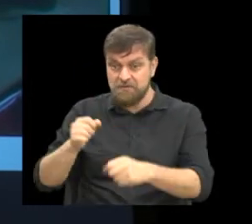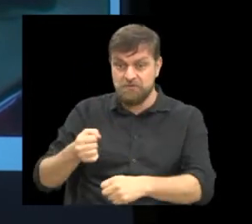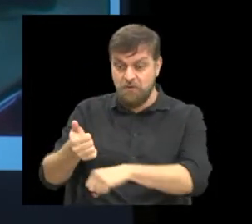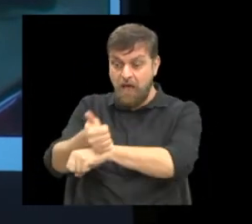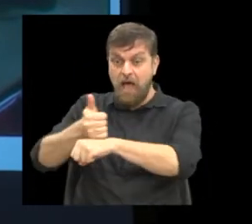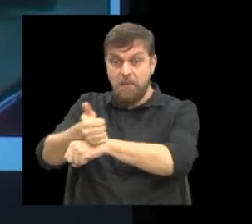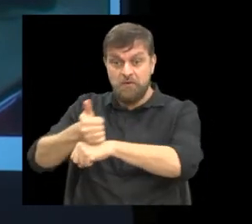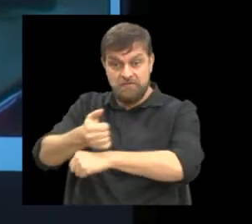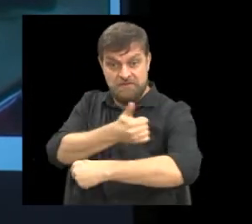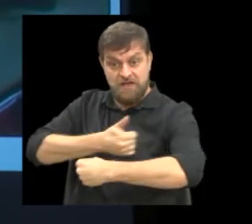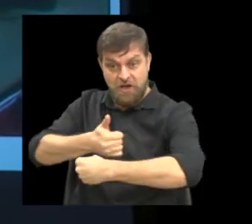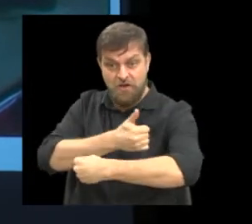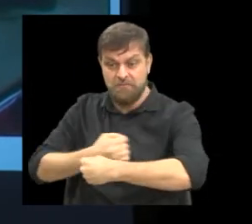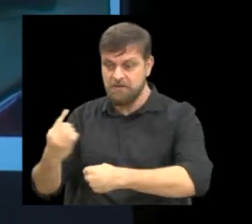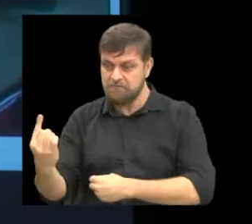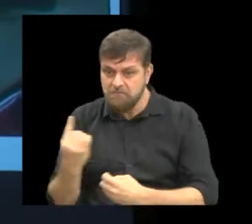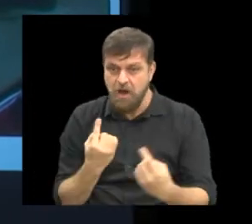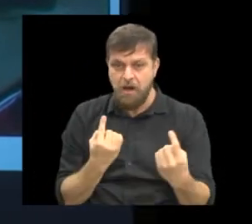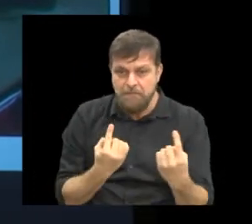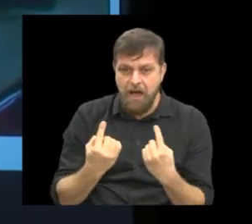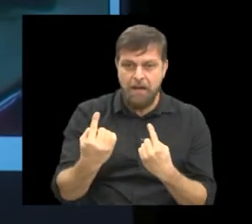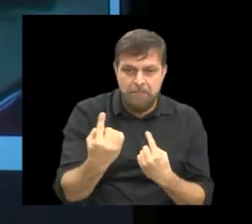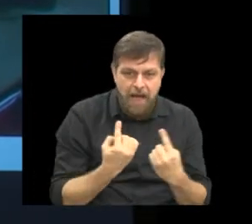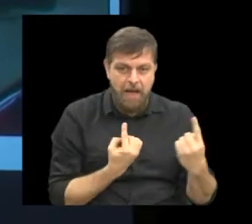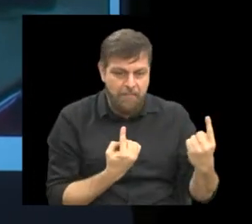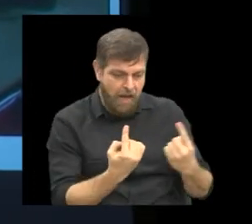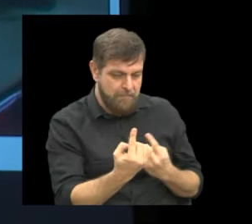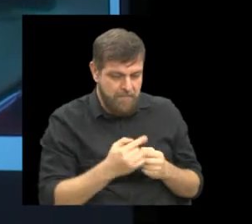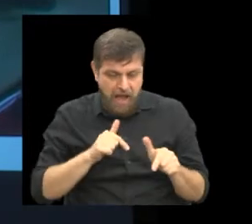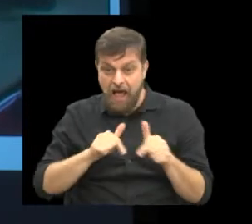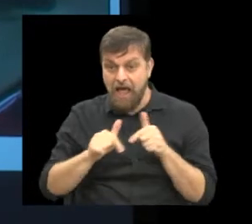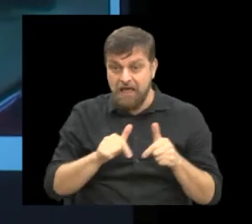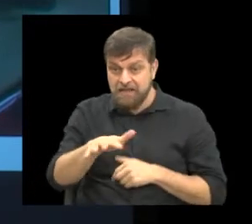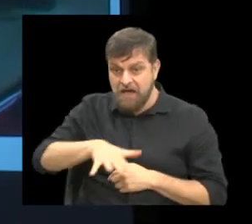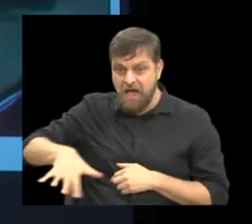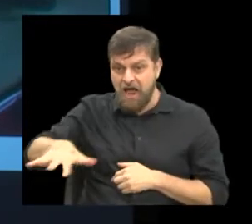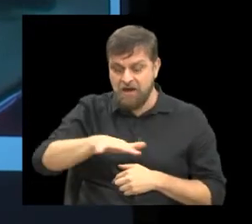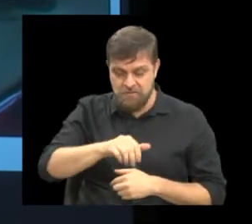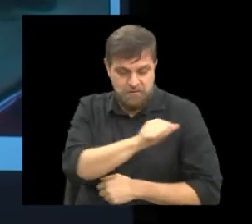vieram outras pessoas fazer um trabalho com as crianças.